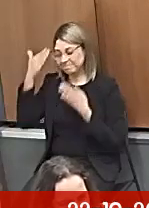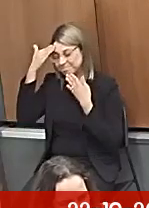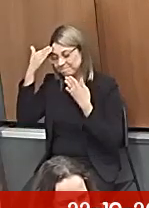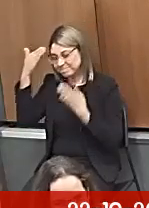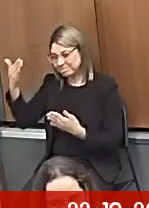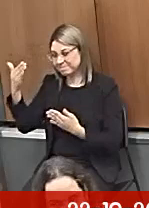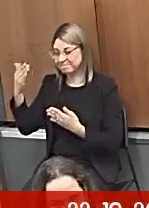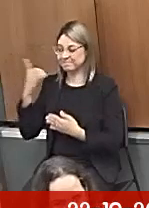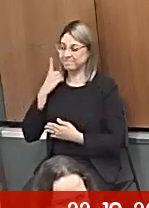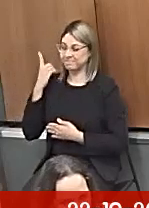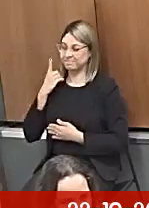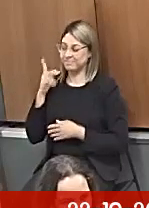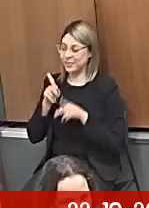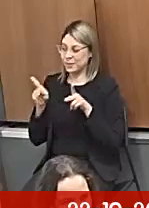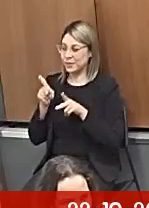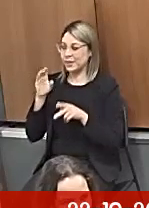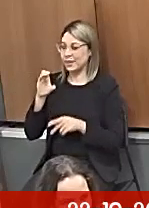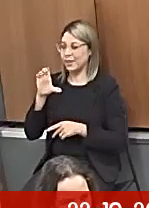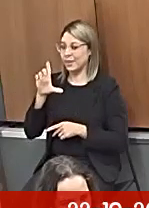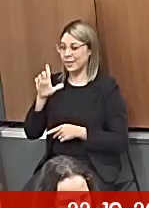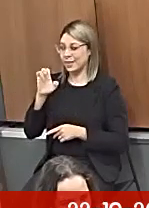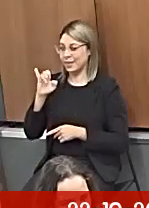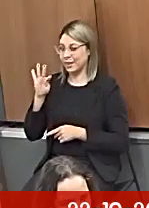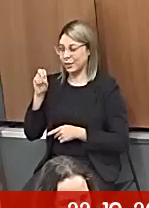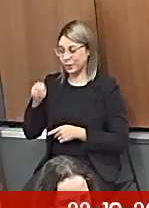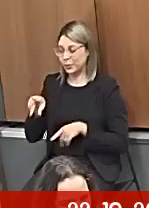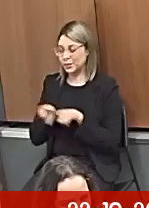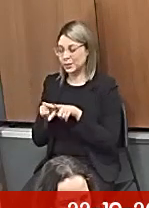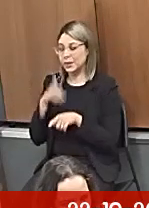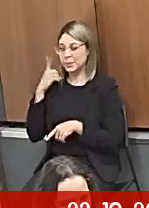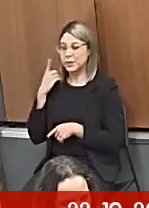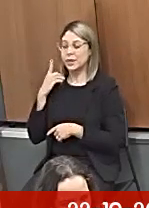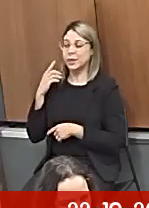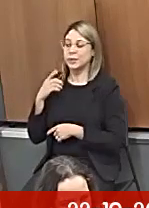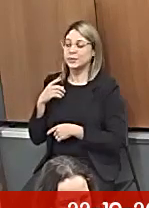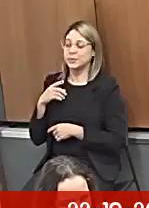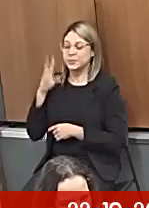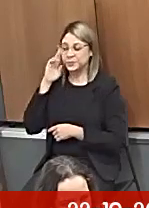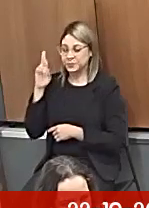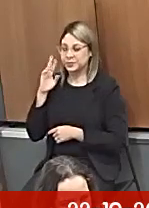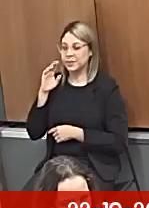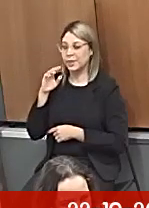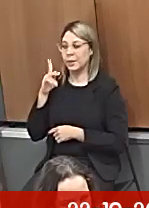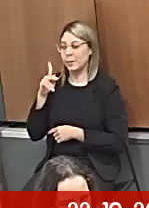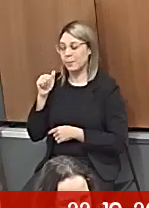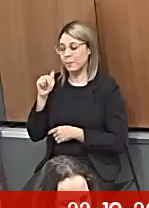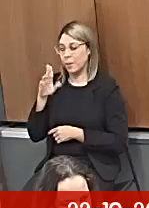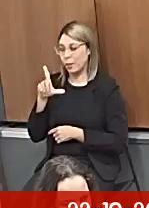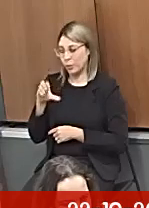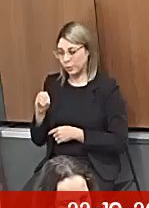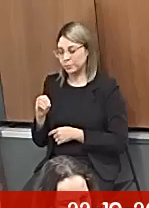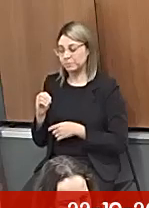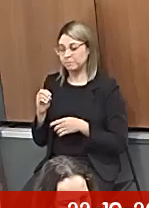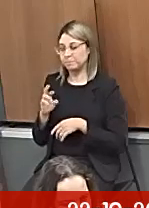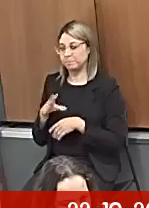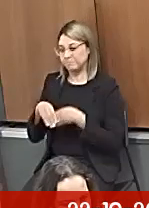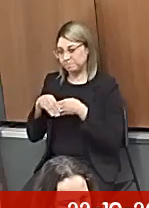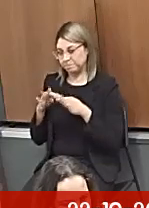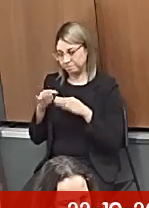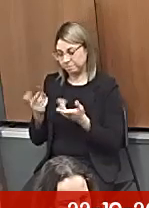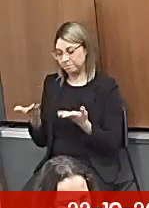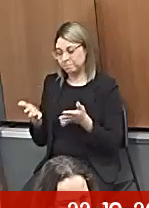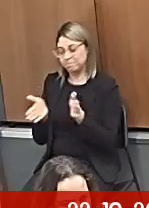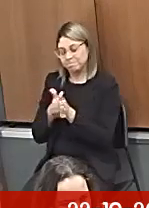Obrigado, deputado professor Cleiton. Deputado doutor Paulo, quem cumprimento todos aqui presentes,